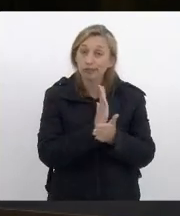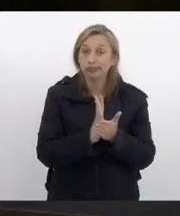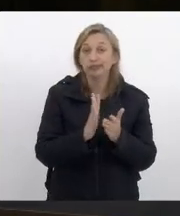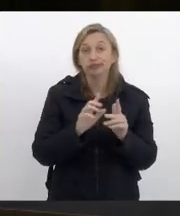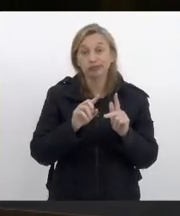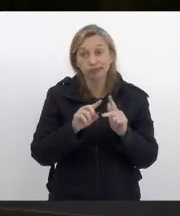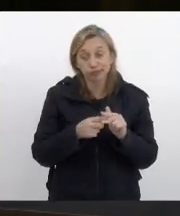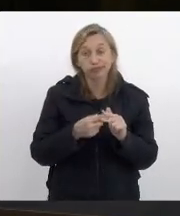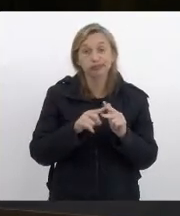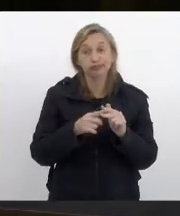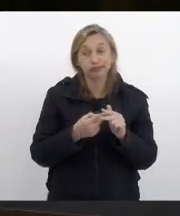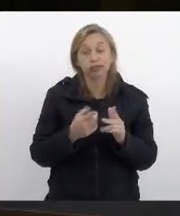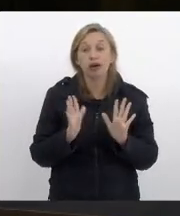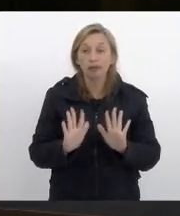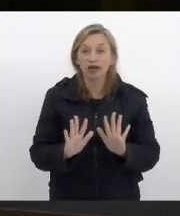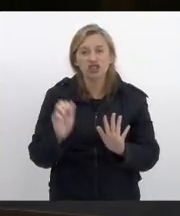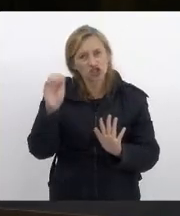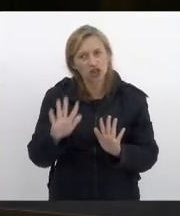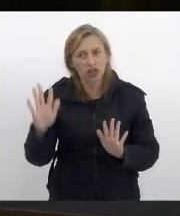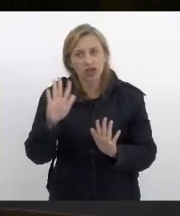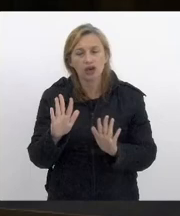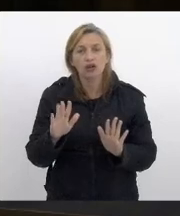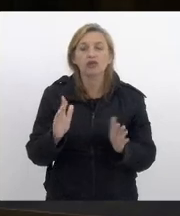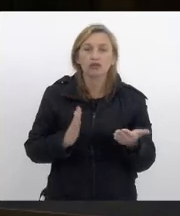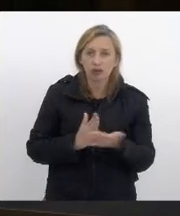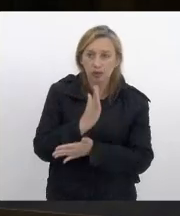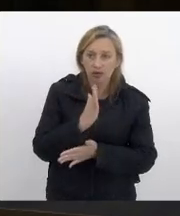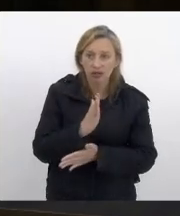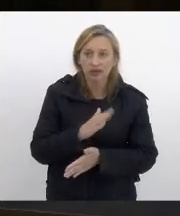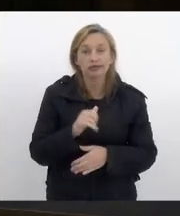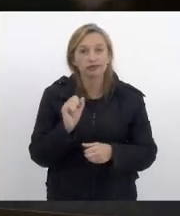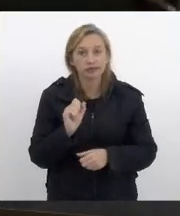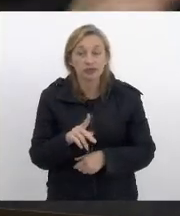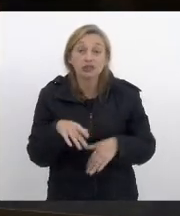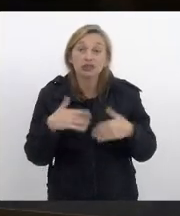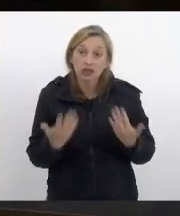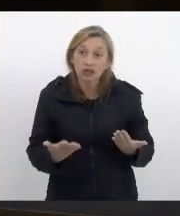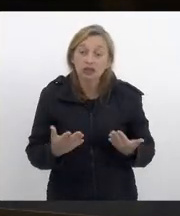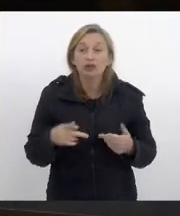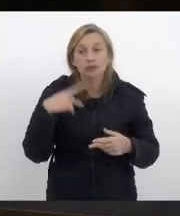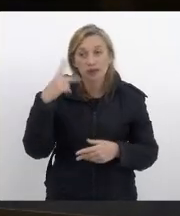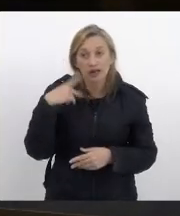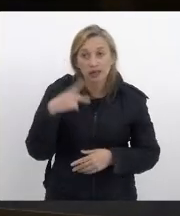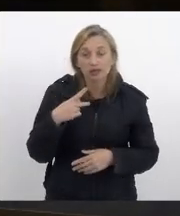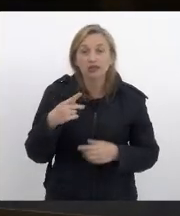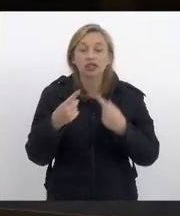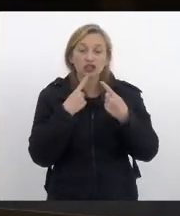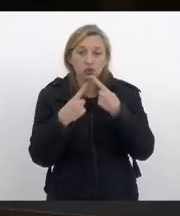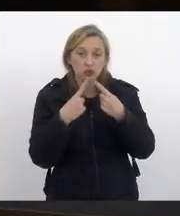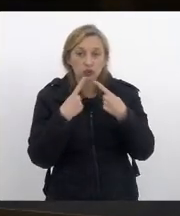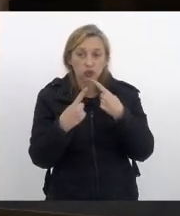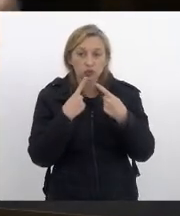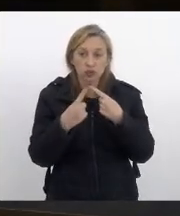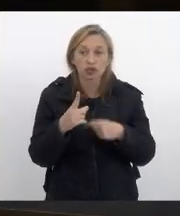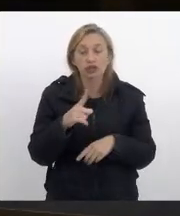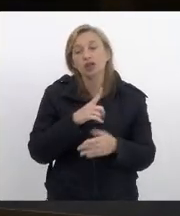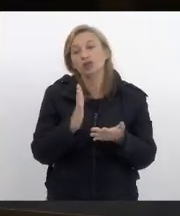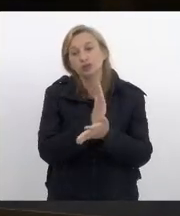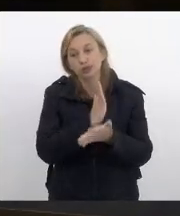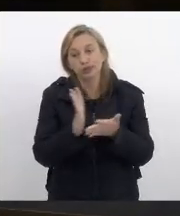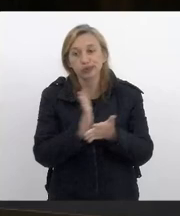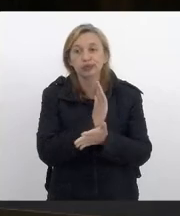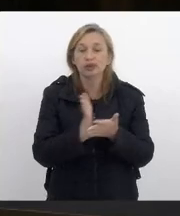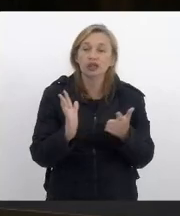restrições, mas, de uma forma geral, foi aprovada. Tá? Então, o parlamento está discutindo, tem algumas